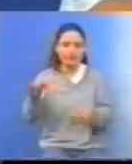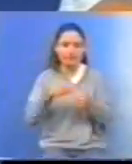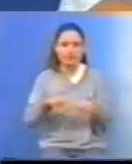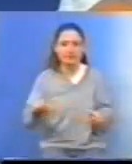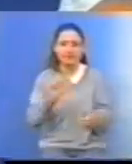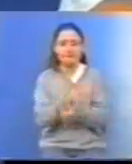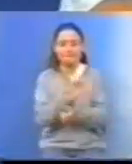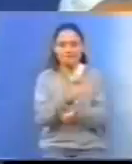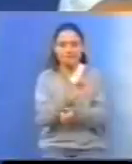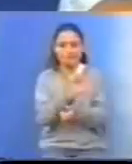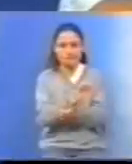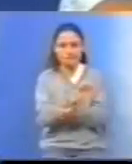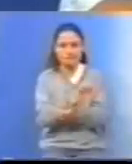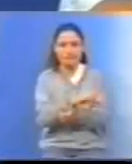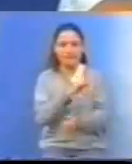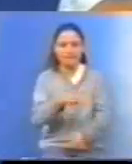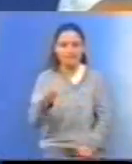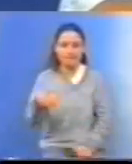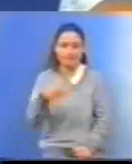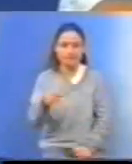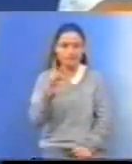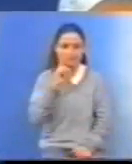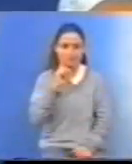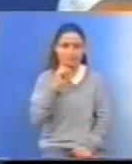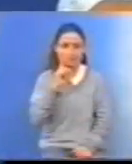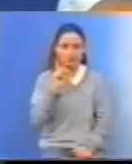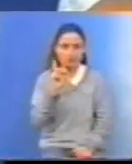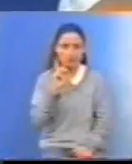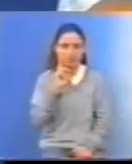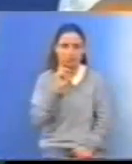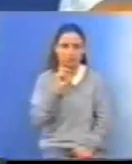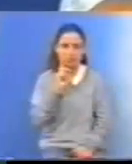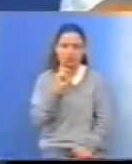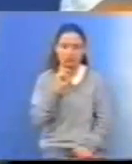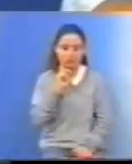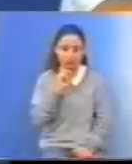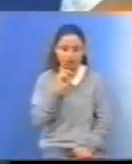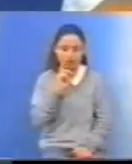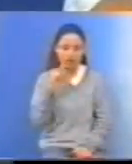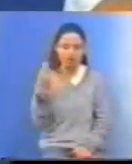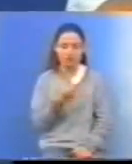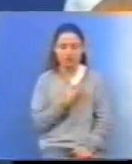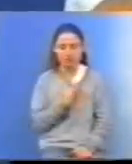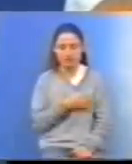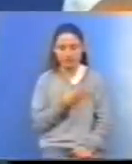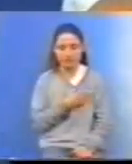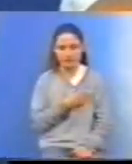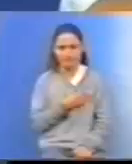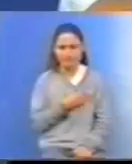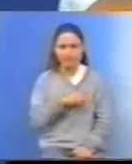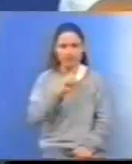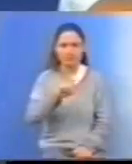bem, você já precisa estar casado, casada. Você não pode ficar fazendo hora,